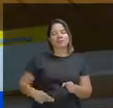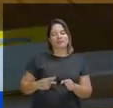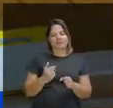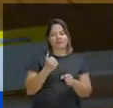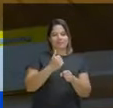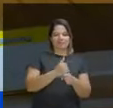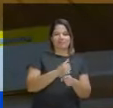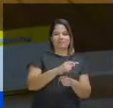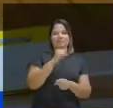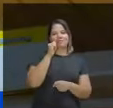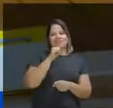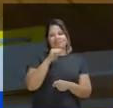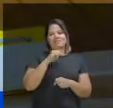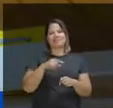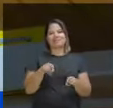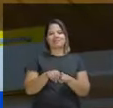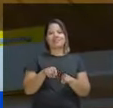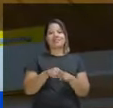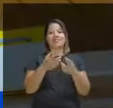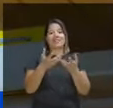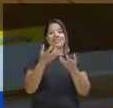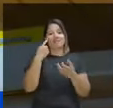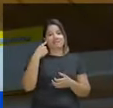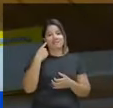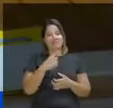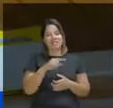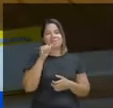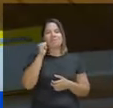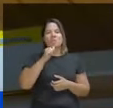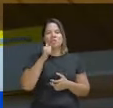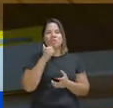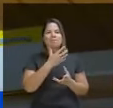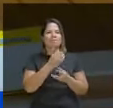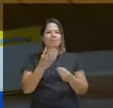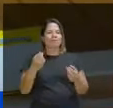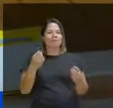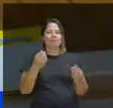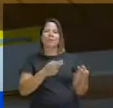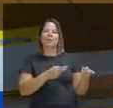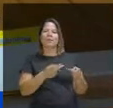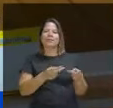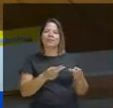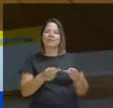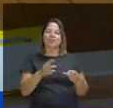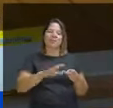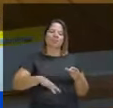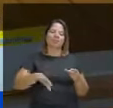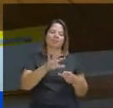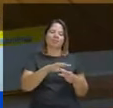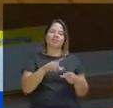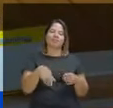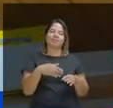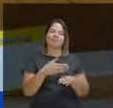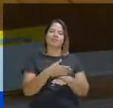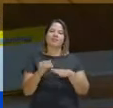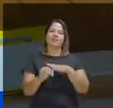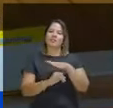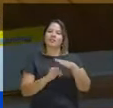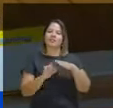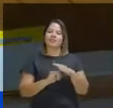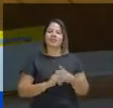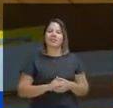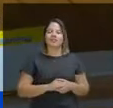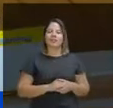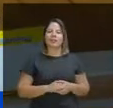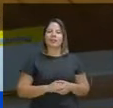exatamente garantir cada vez mais essa participação feminina nas nossas instituições. E a nossa escola judiciária, em especial,